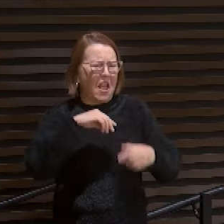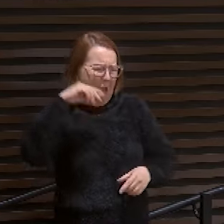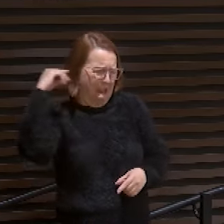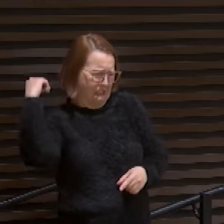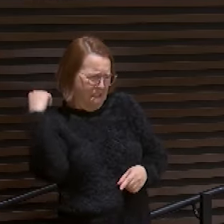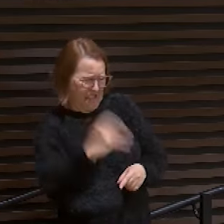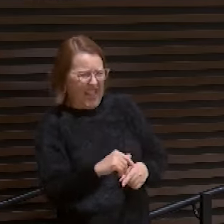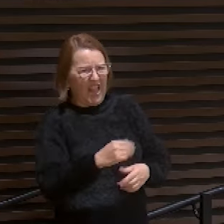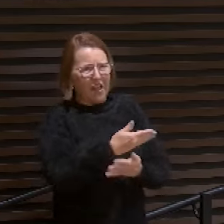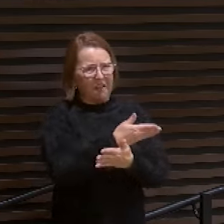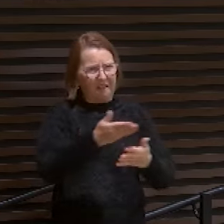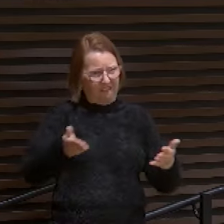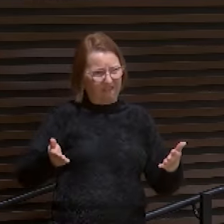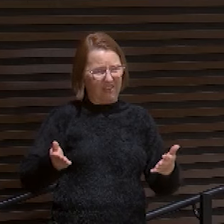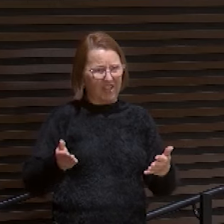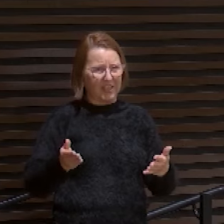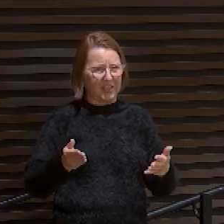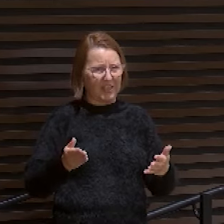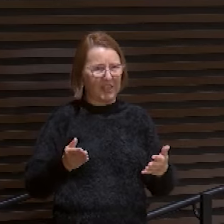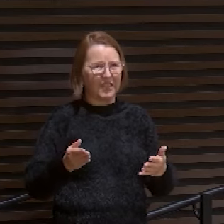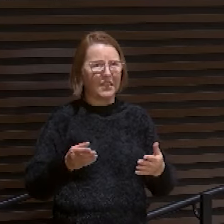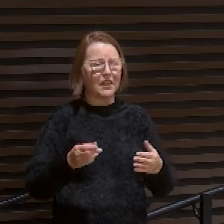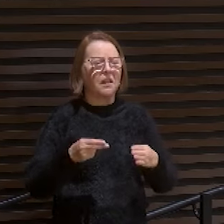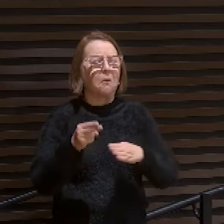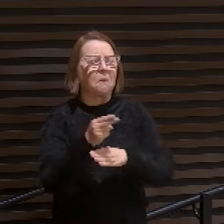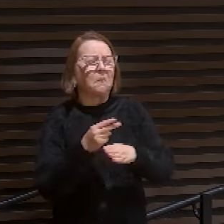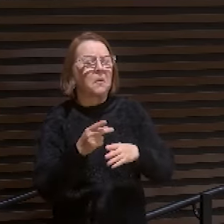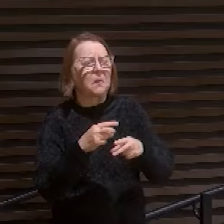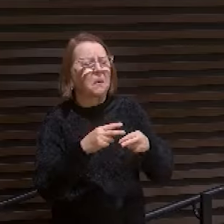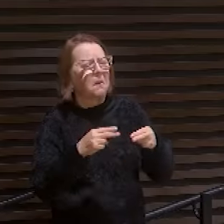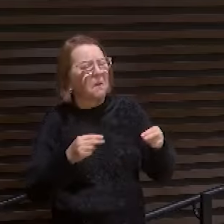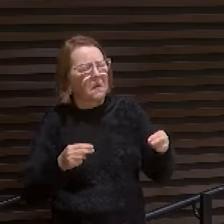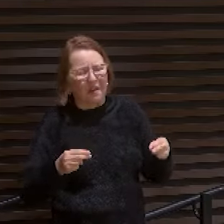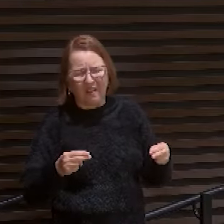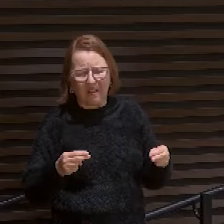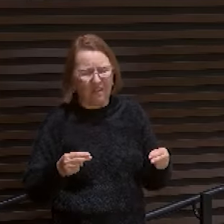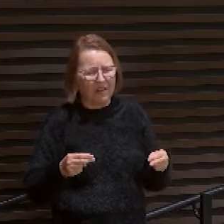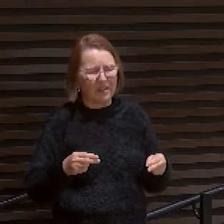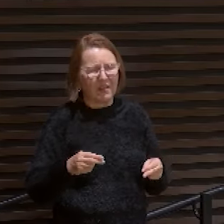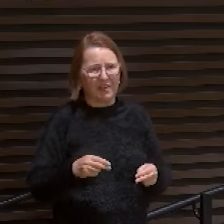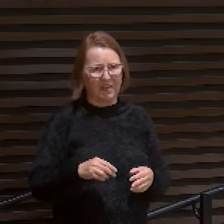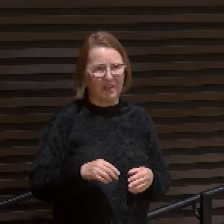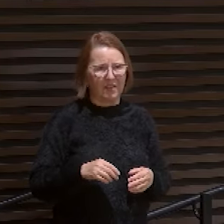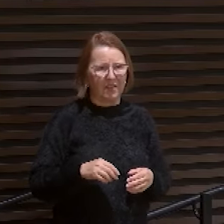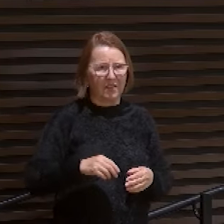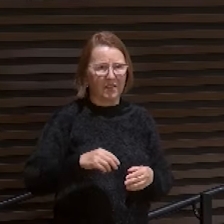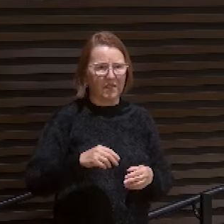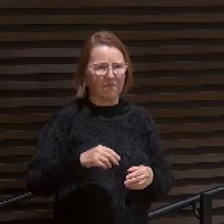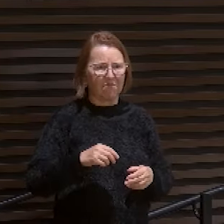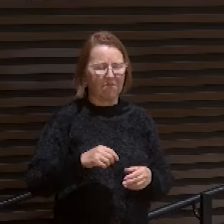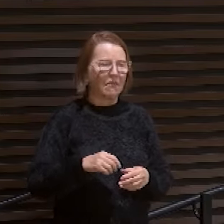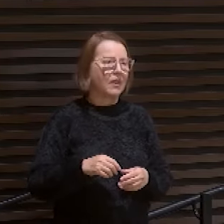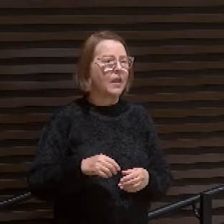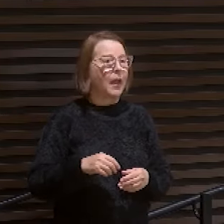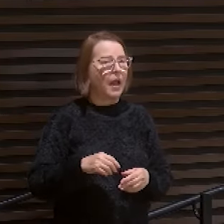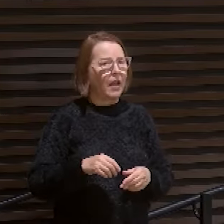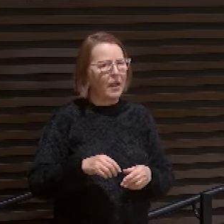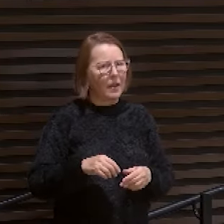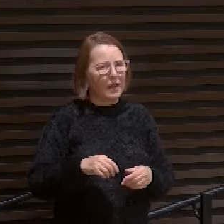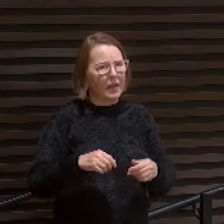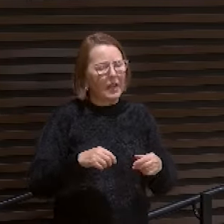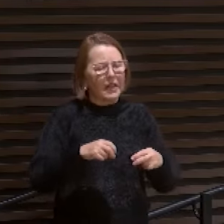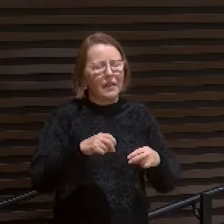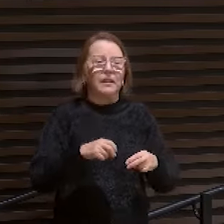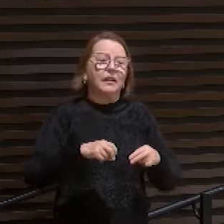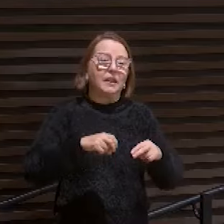Vocês que vivem correndo de um lado para o outro, sente-se com o sumo sacerdote que está assentado à direita